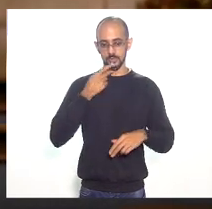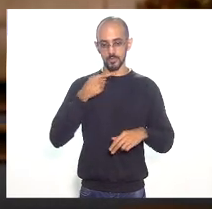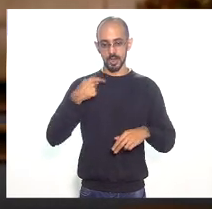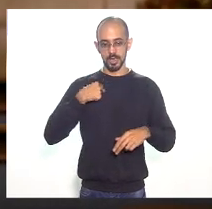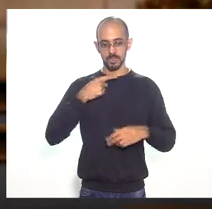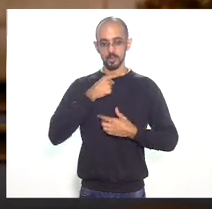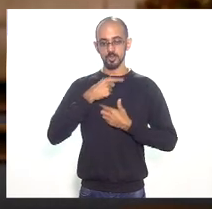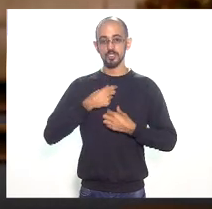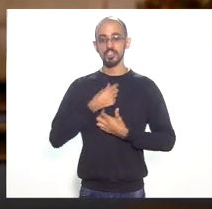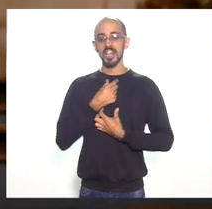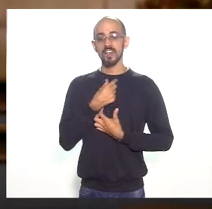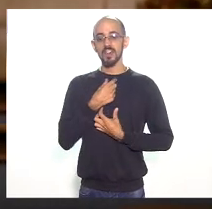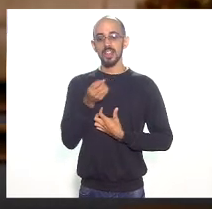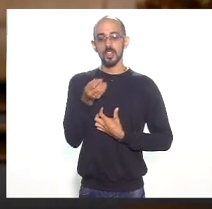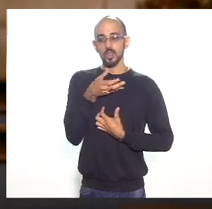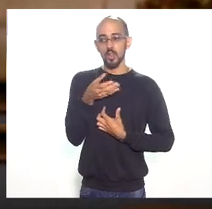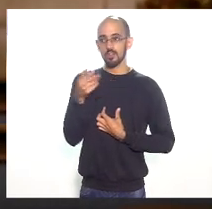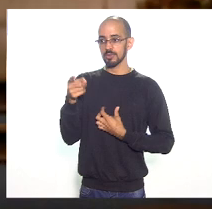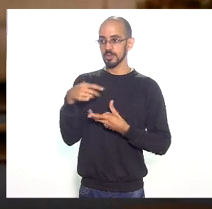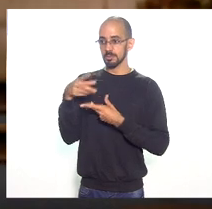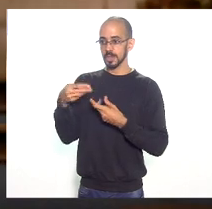nova, que eu ganhei de presente. Vossa excelência.